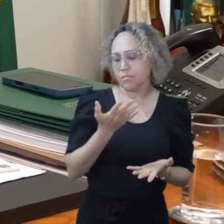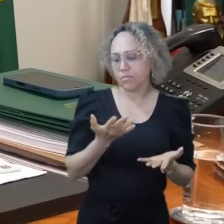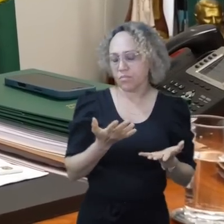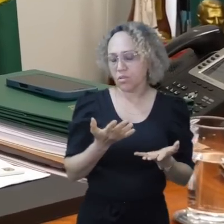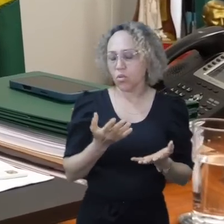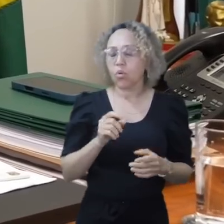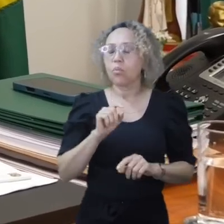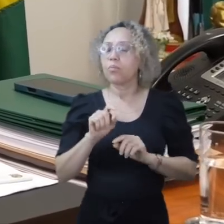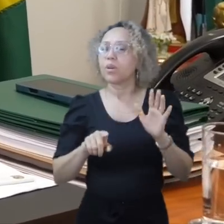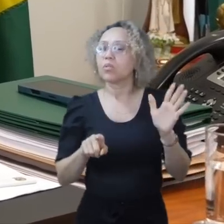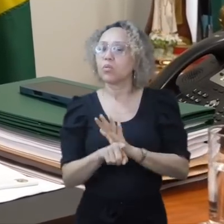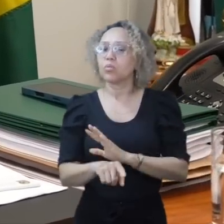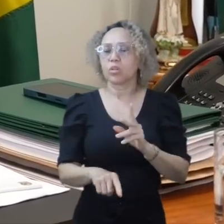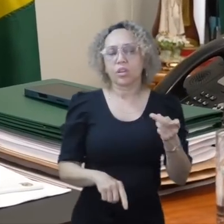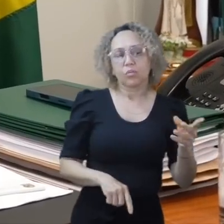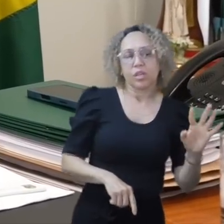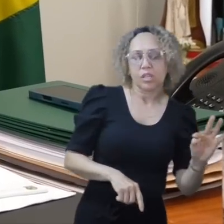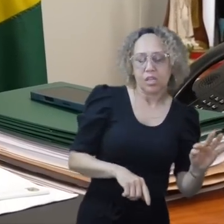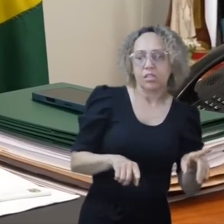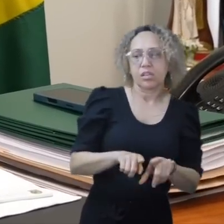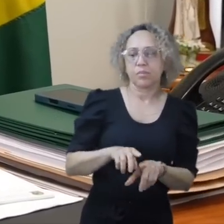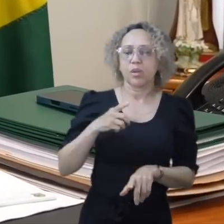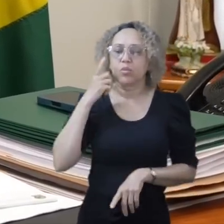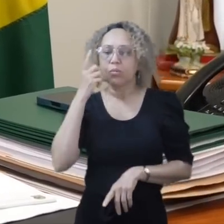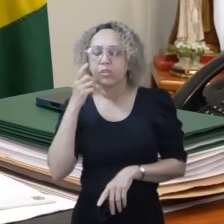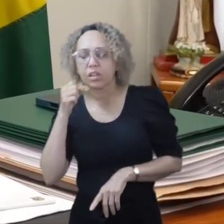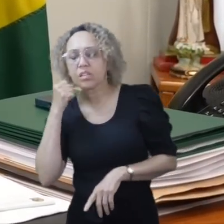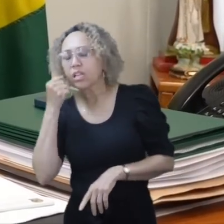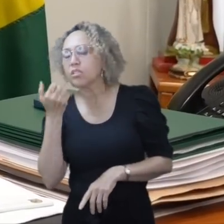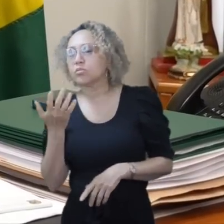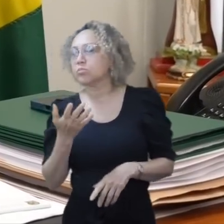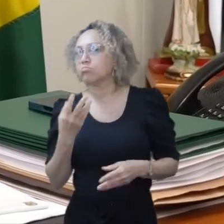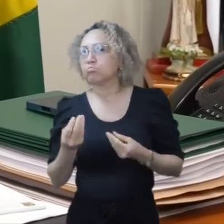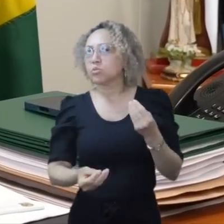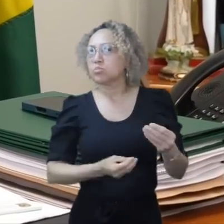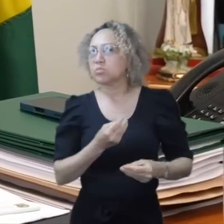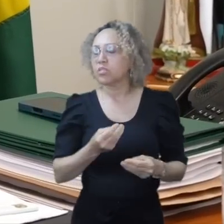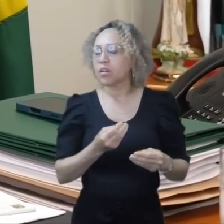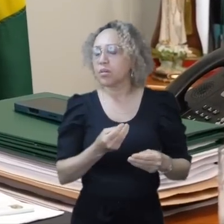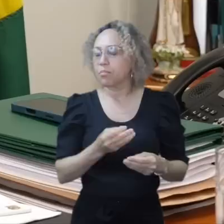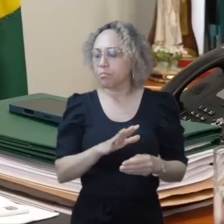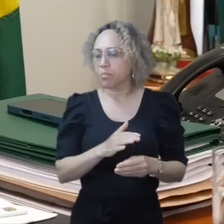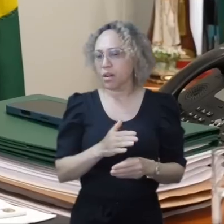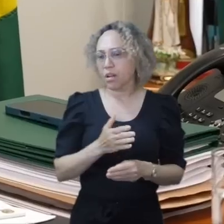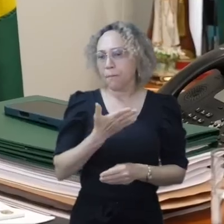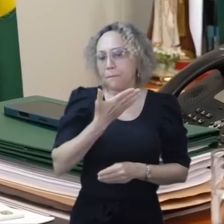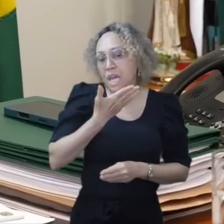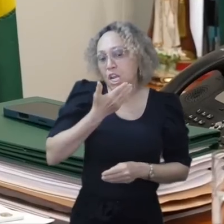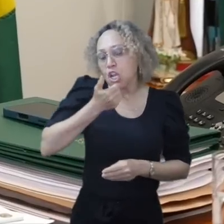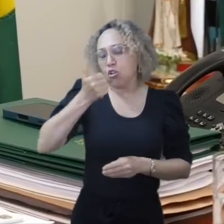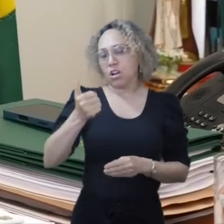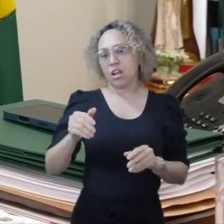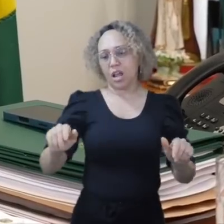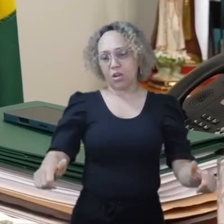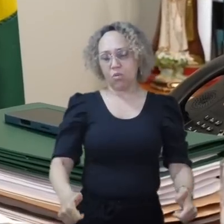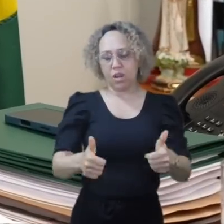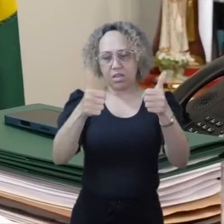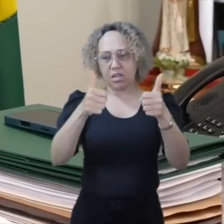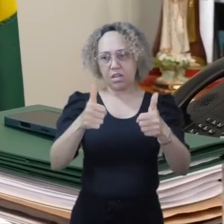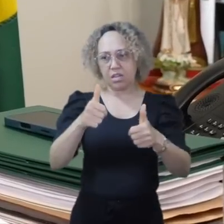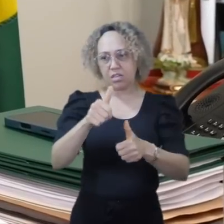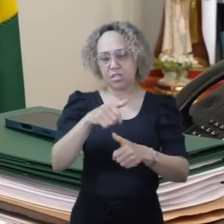têm atuado também em relação à precarização do trabalho? Nós temos, evidentemente, o governo faz uma ação,